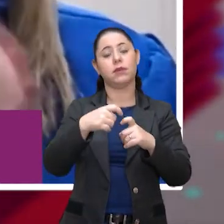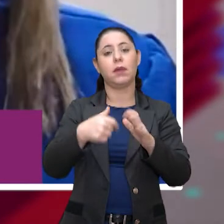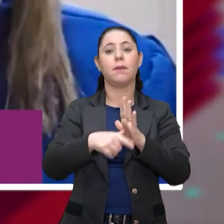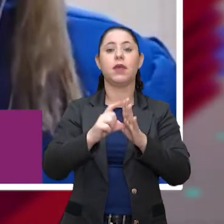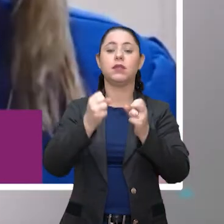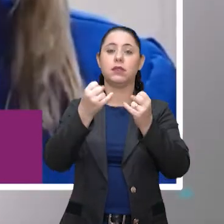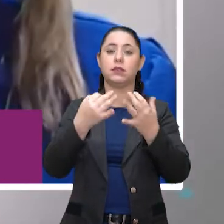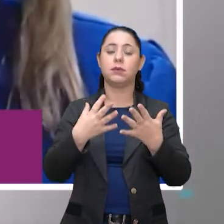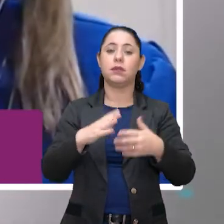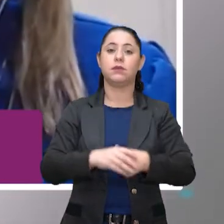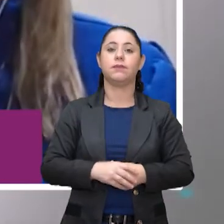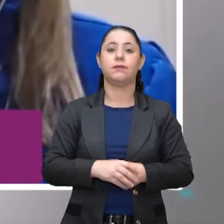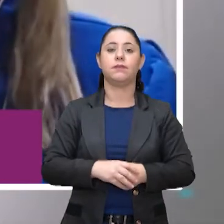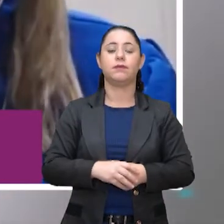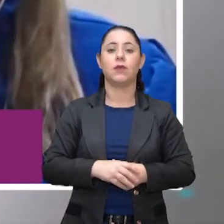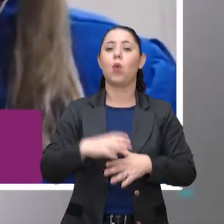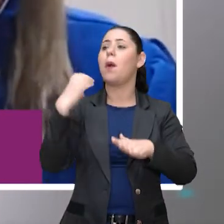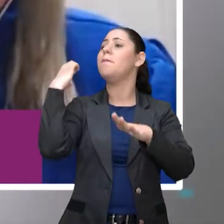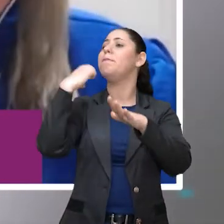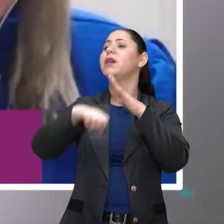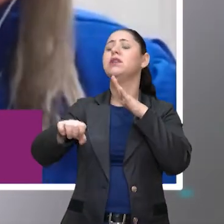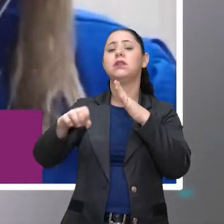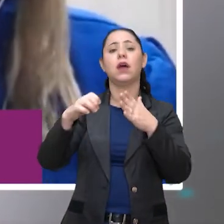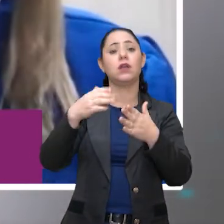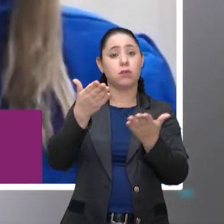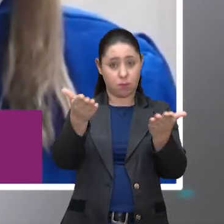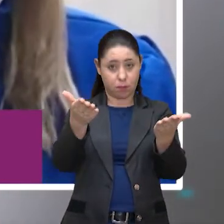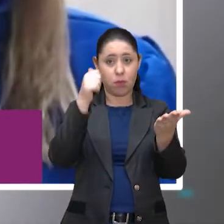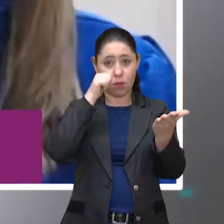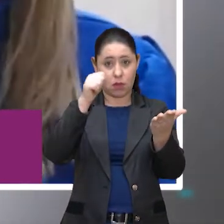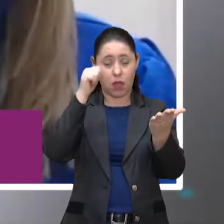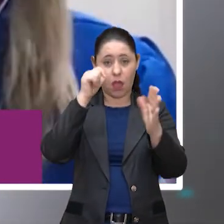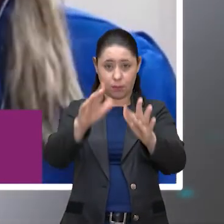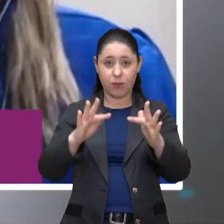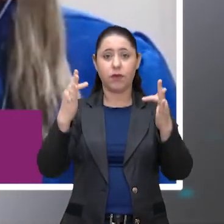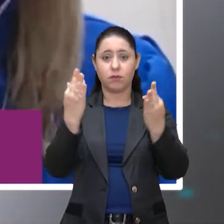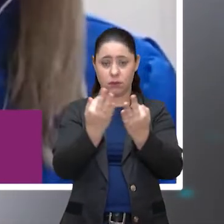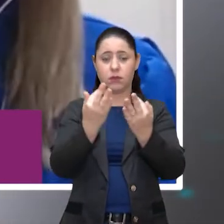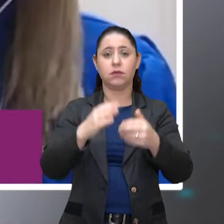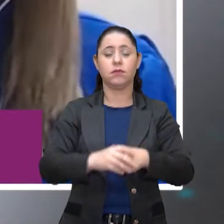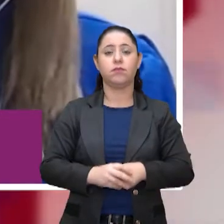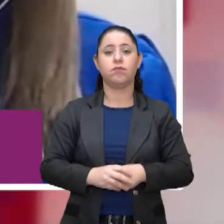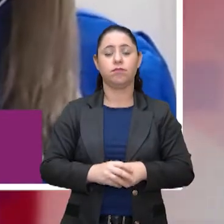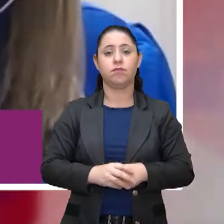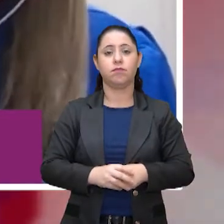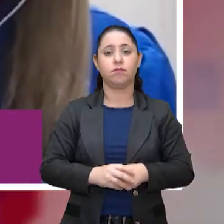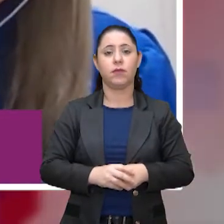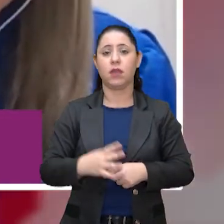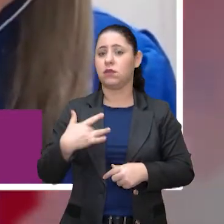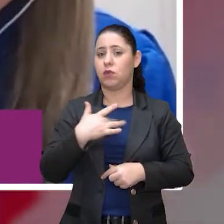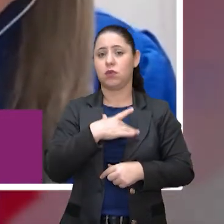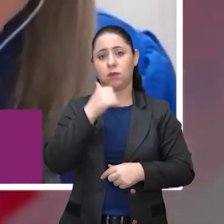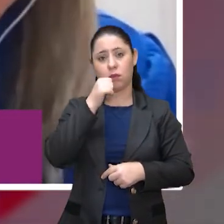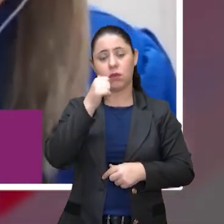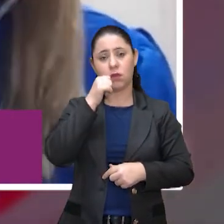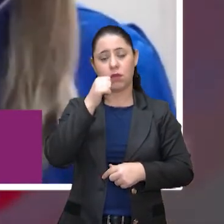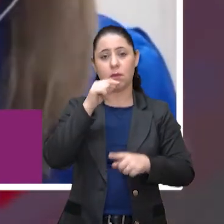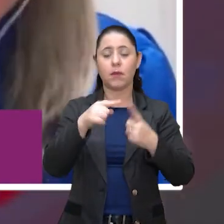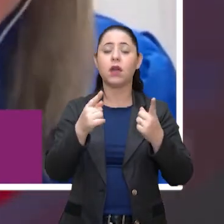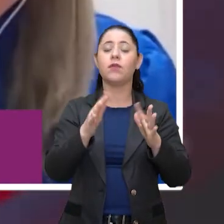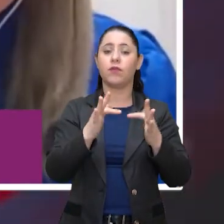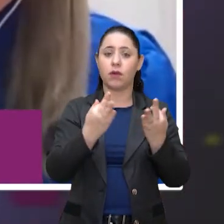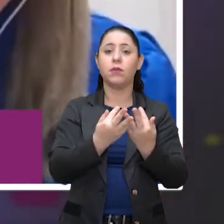queria que a senhora deixasse justamente uma mensagem para essa mulher, para a família. É a saúde da mulher, mas também é a